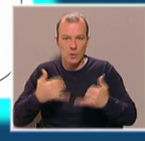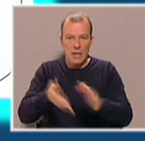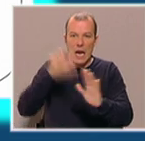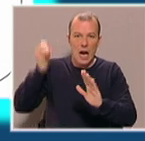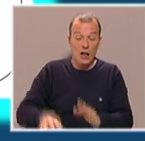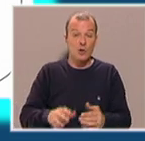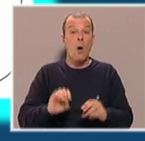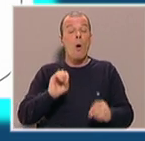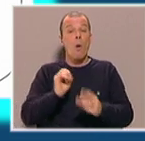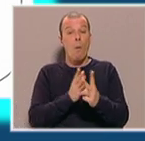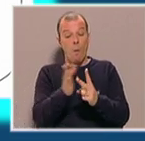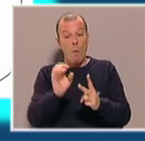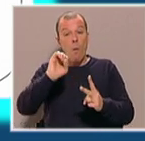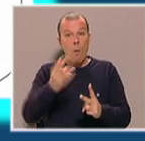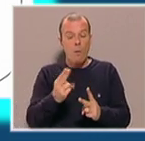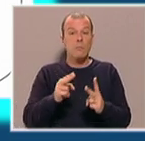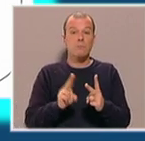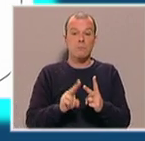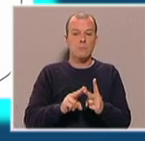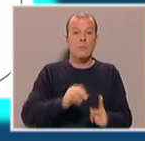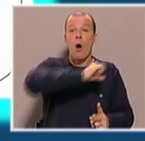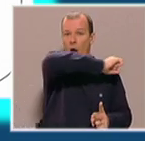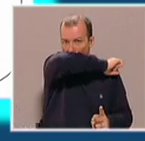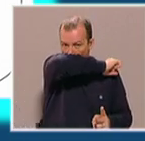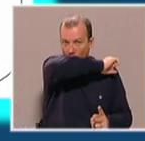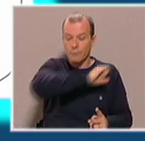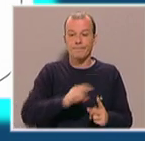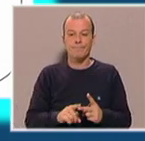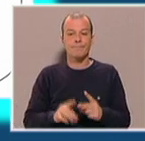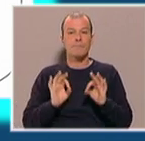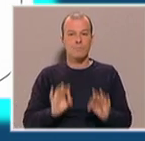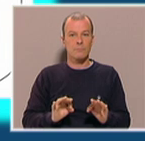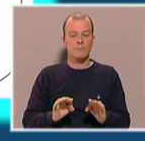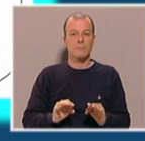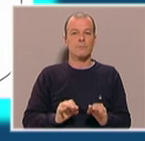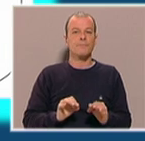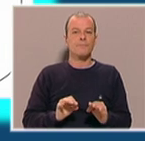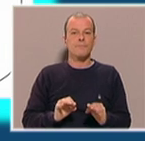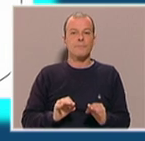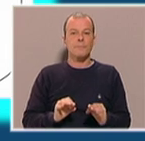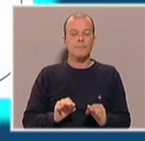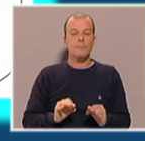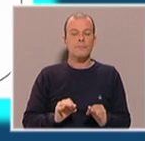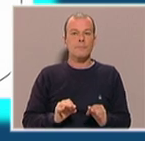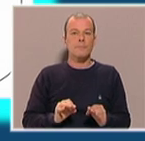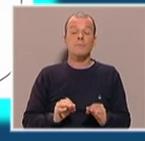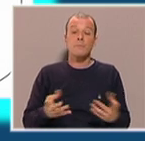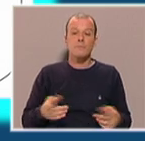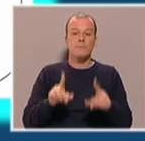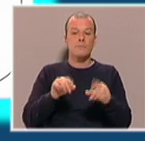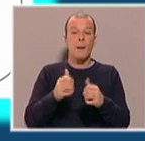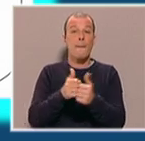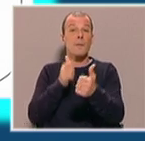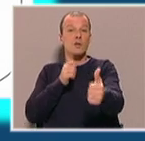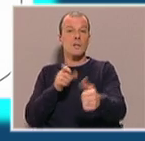então deveremos utilizar o cotovelo para o fazer, a parte anterior do antebraço. E manter uma